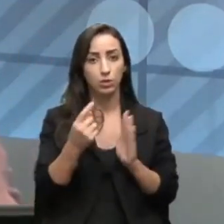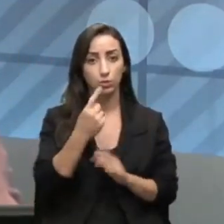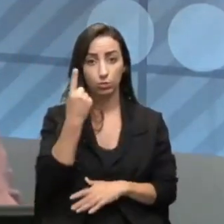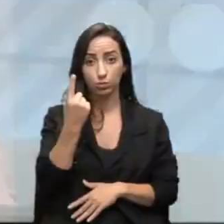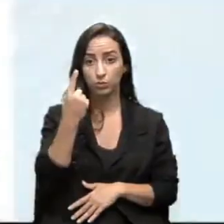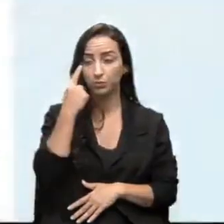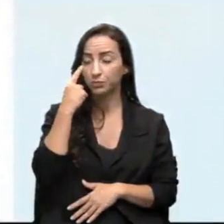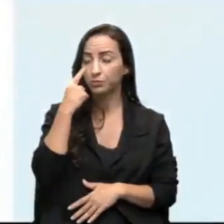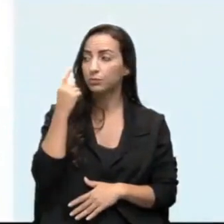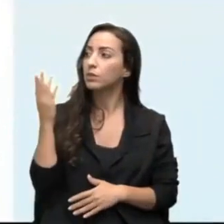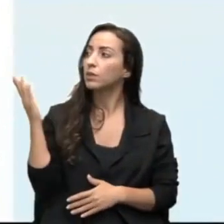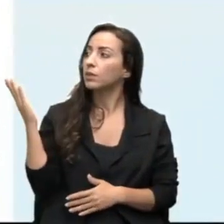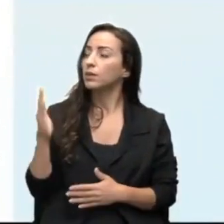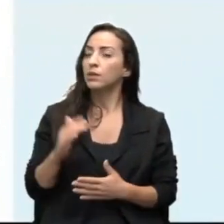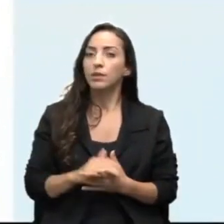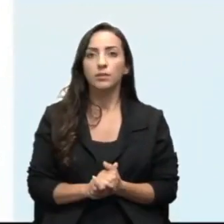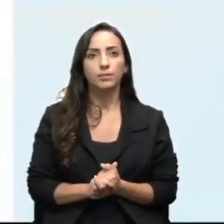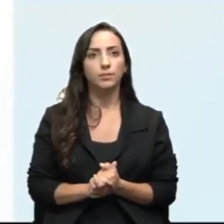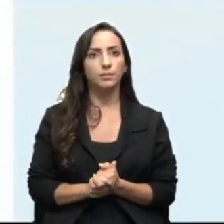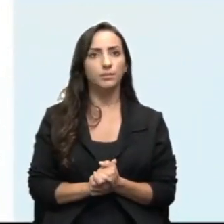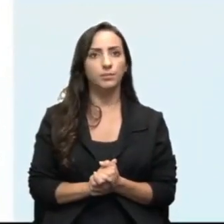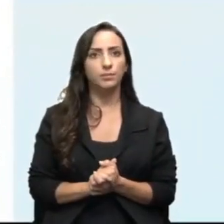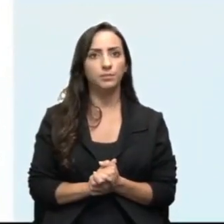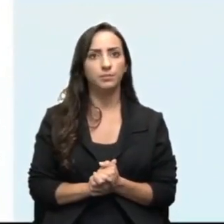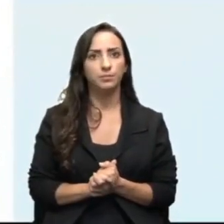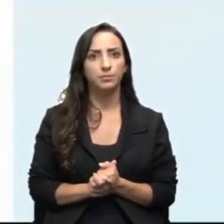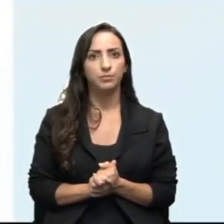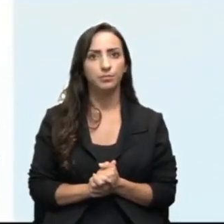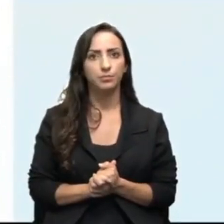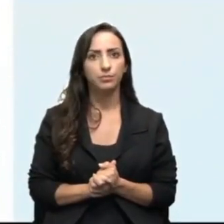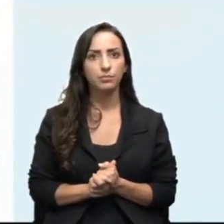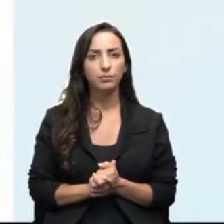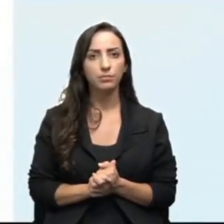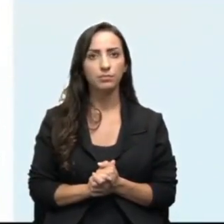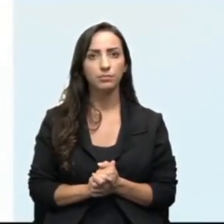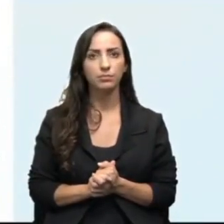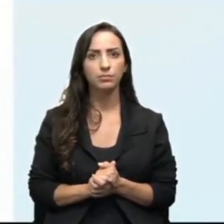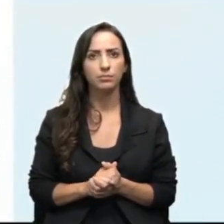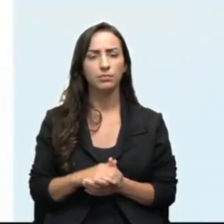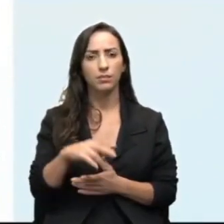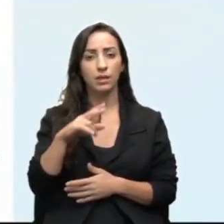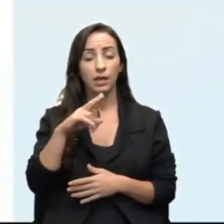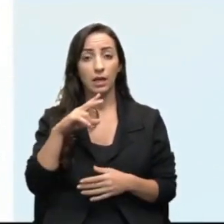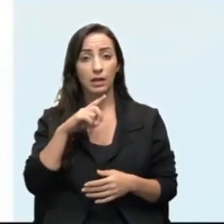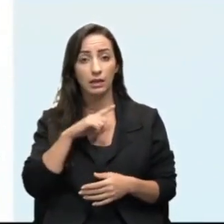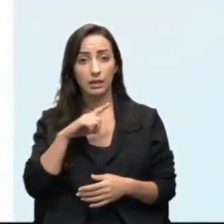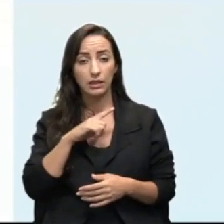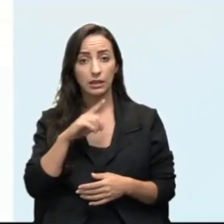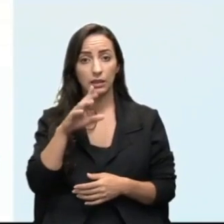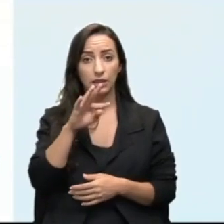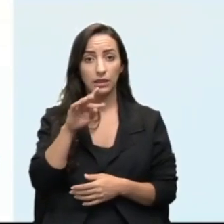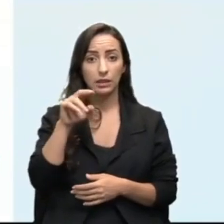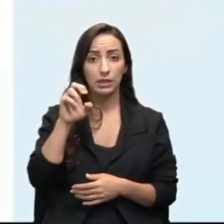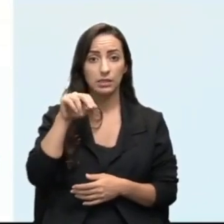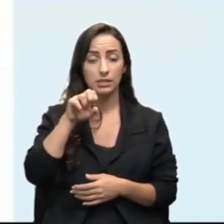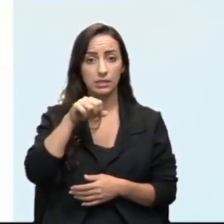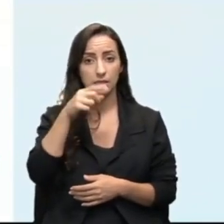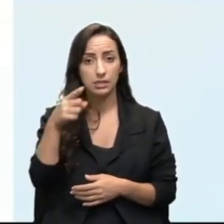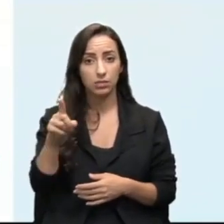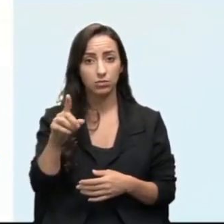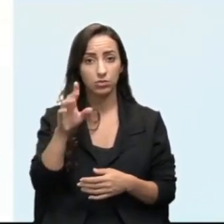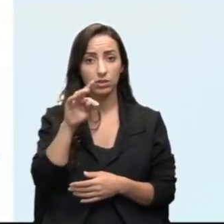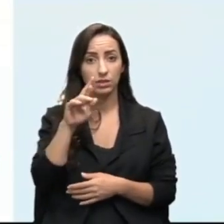nós podemos ver, conforme a figura, que nós ainda trabalhamos com as tensões de tração no concreto